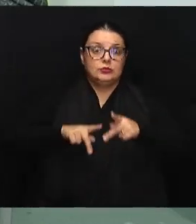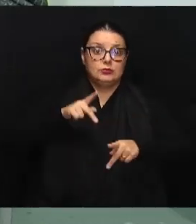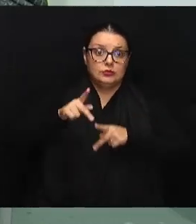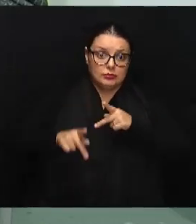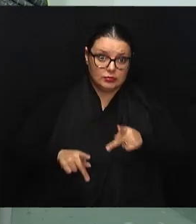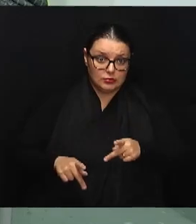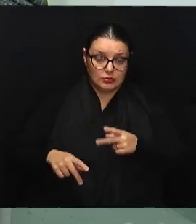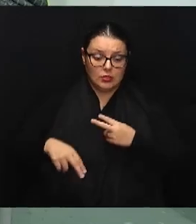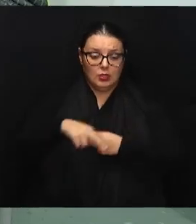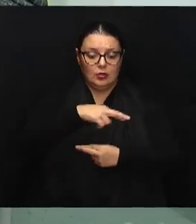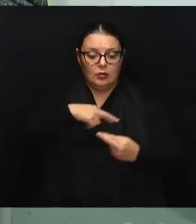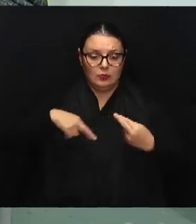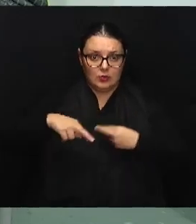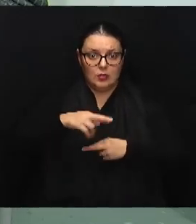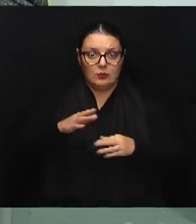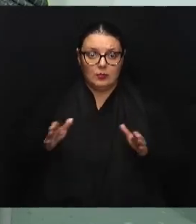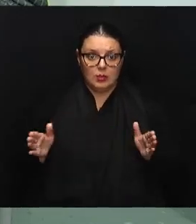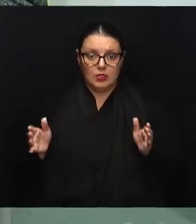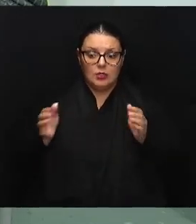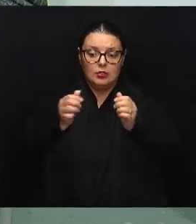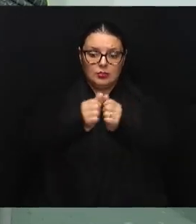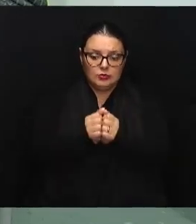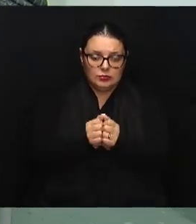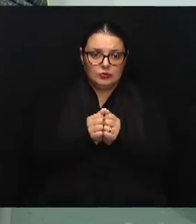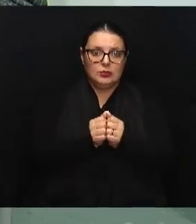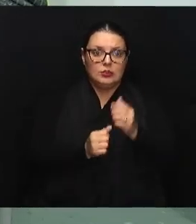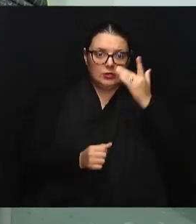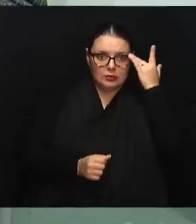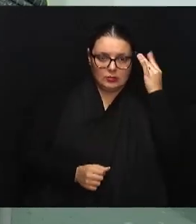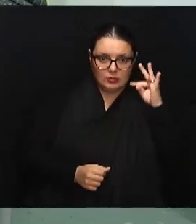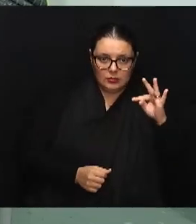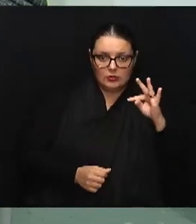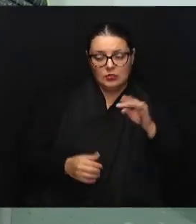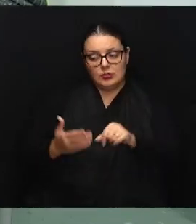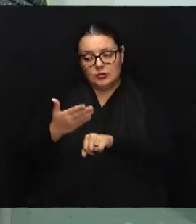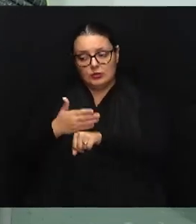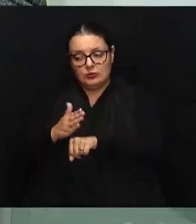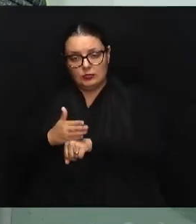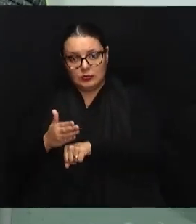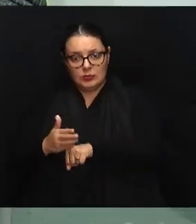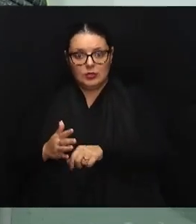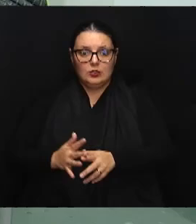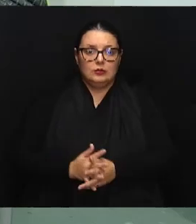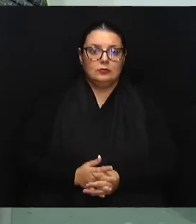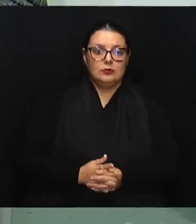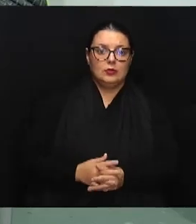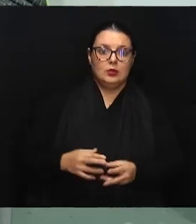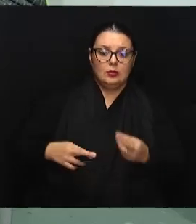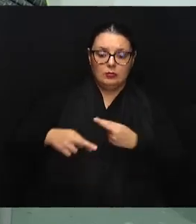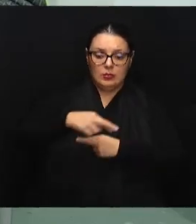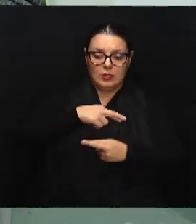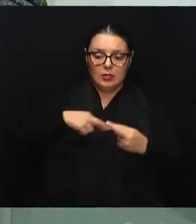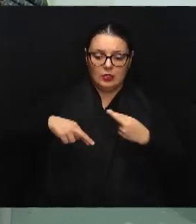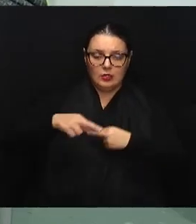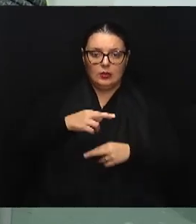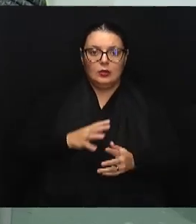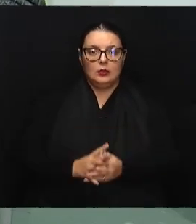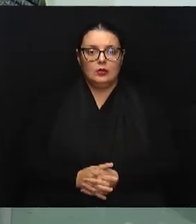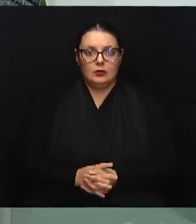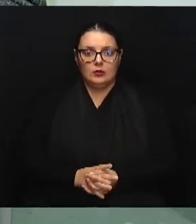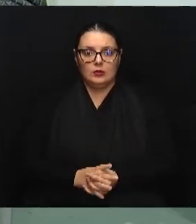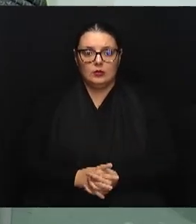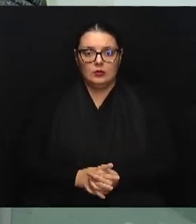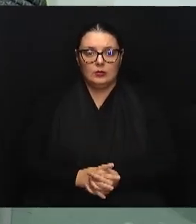uma relação estreita entre teoria e prática, uma relação com